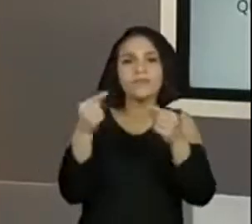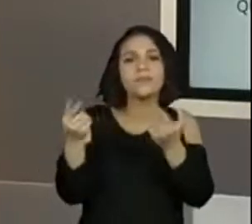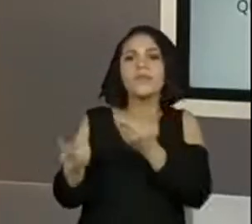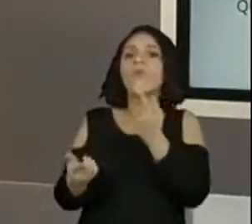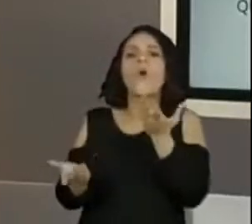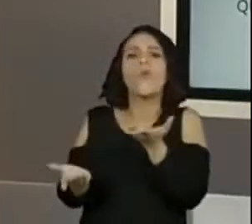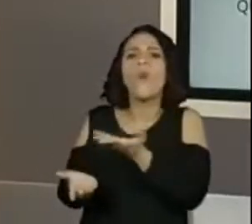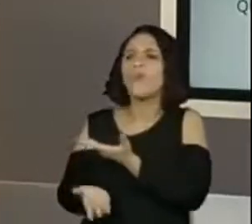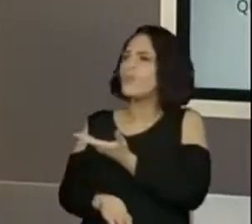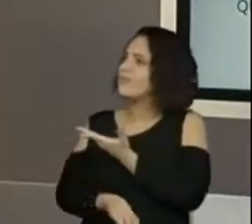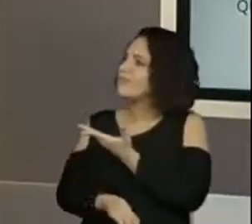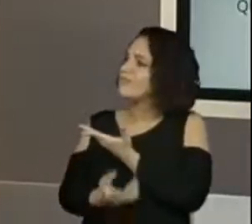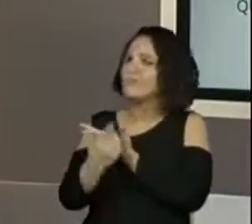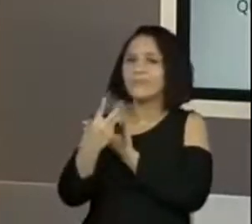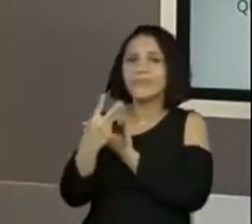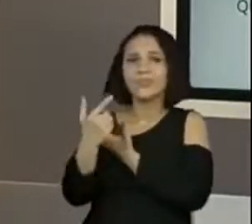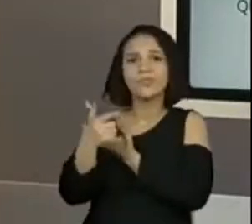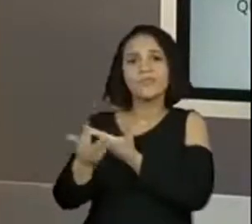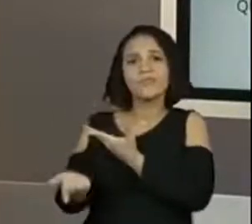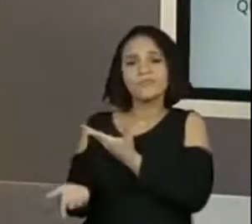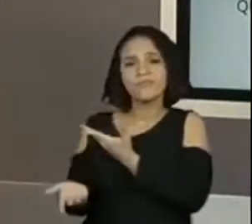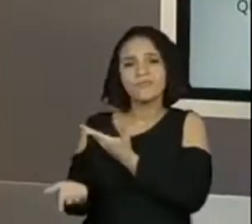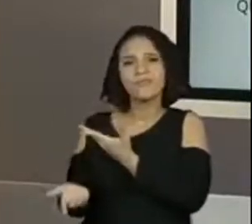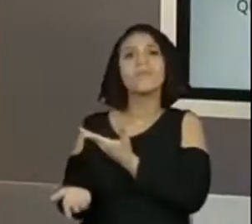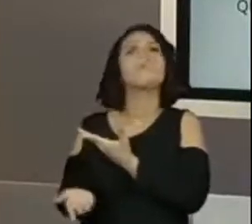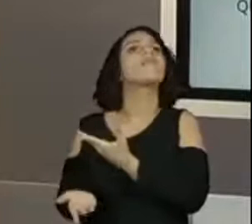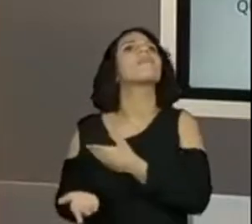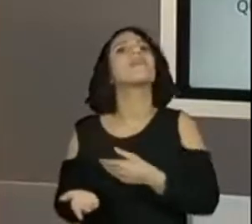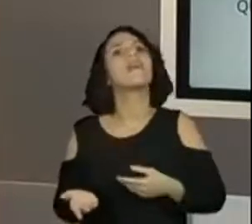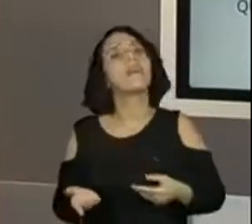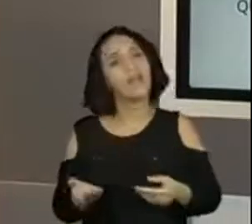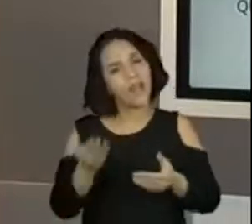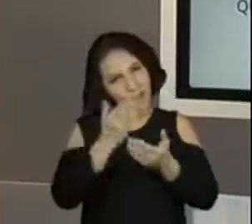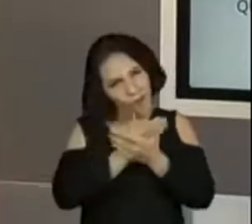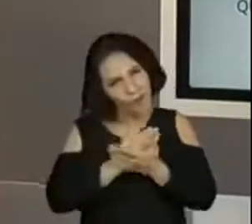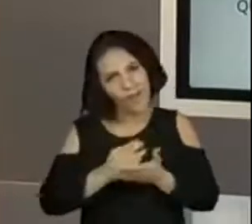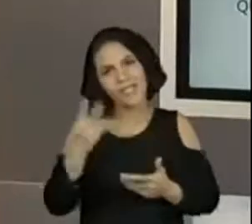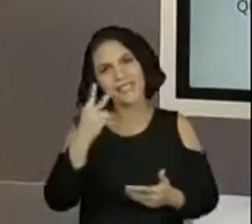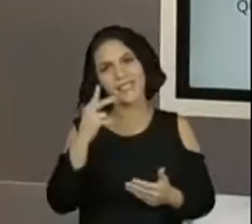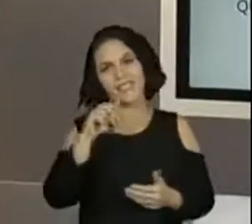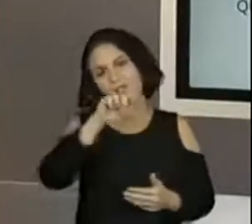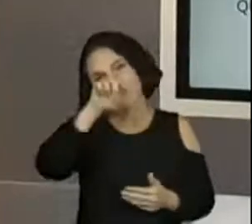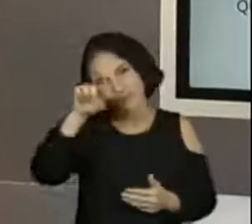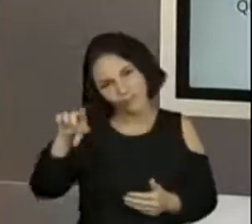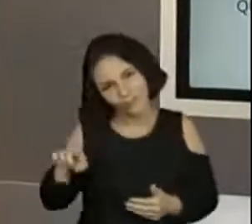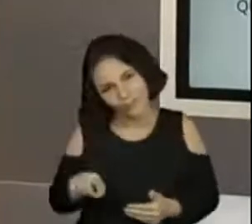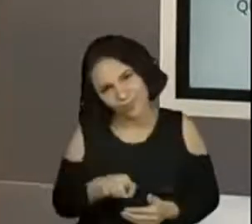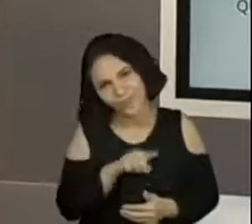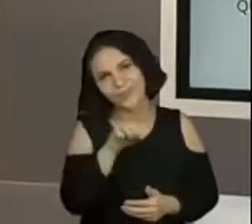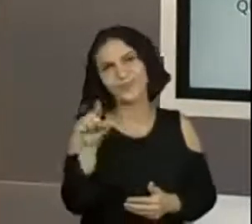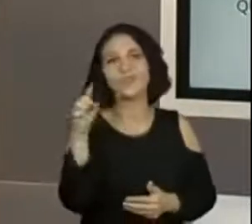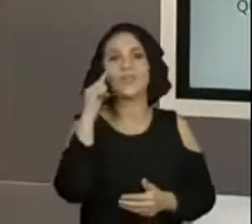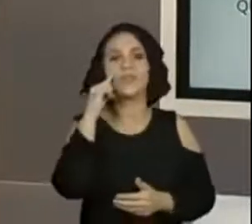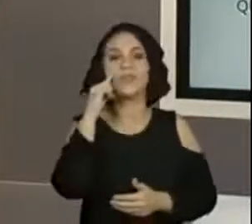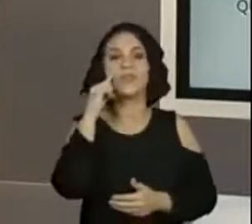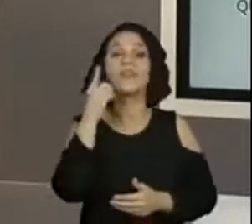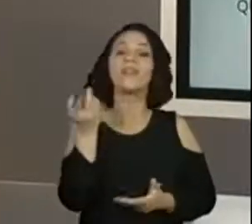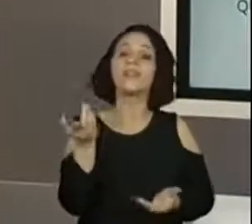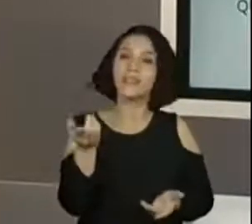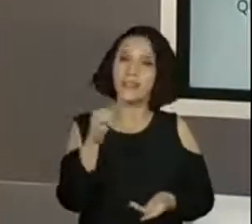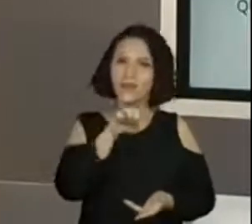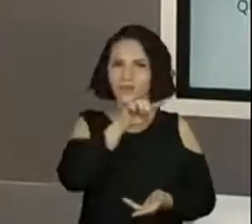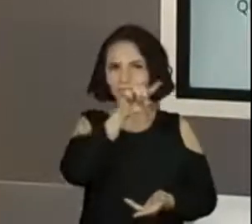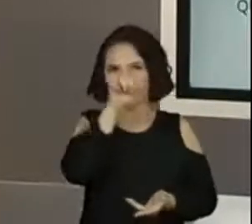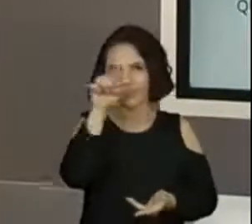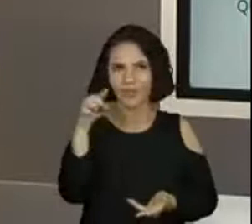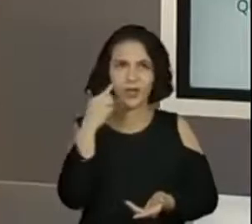relógio? É a segunda, o começo da segunda volta do relógio. Então, é às 13 horas. Eu vou dar a volta